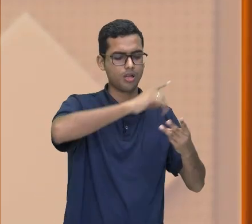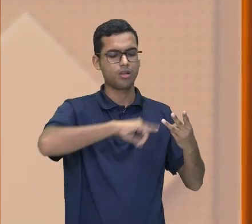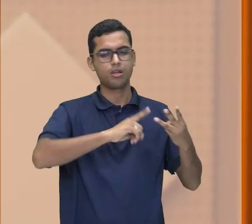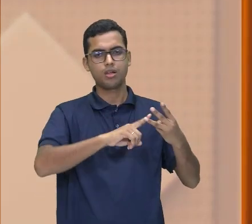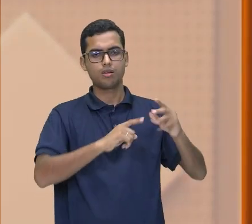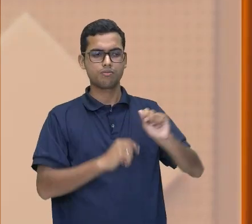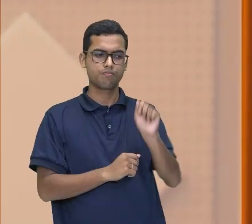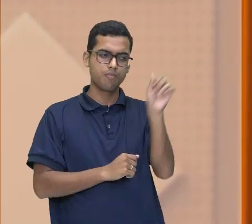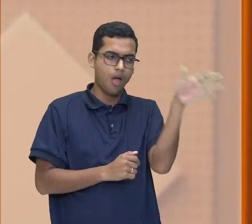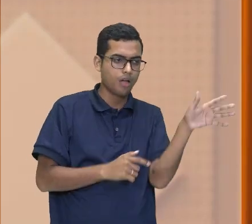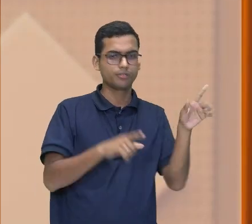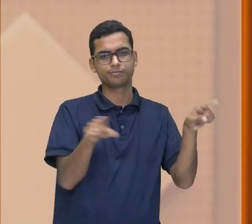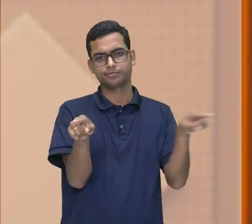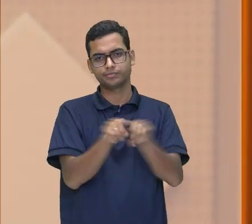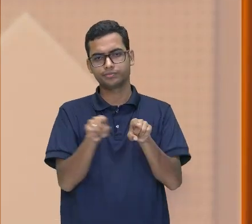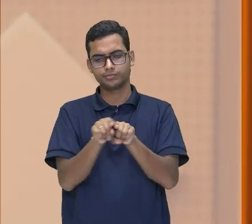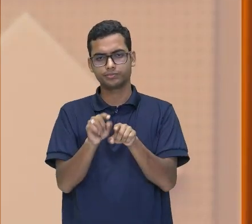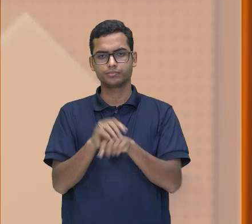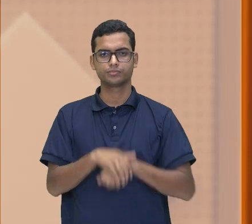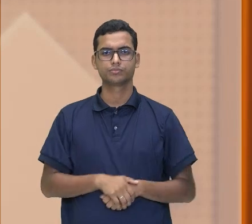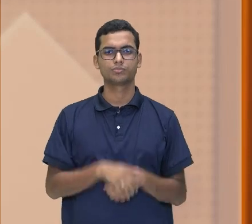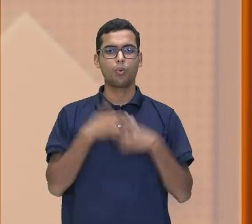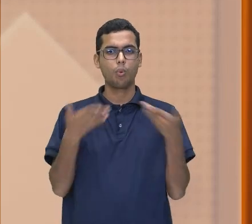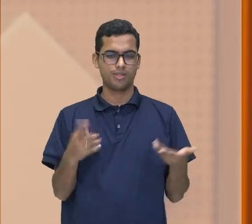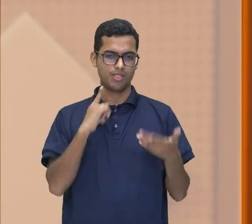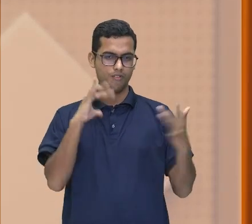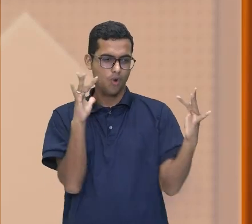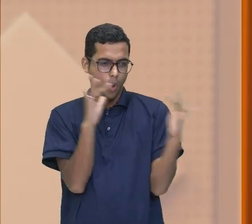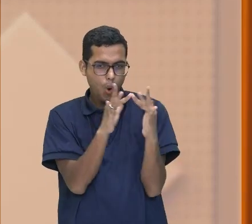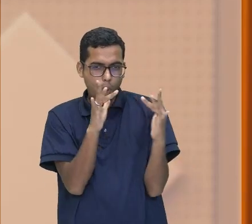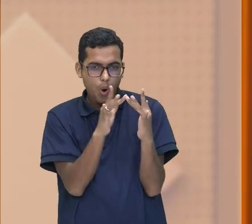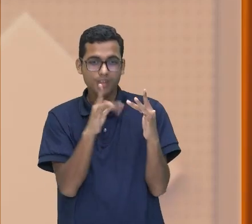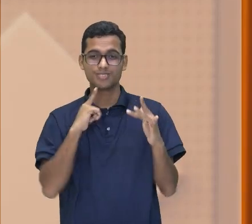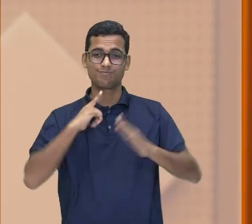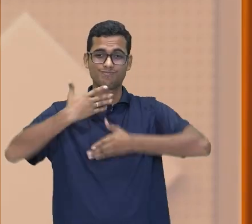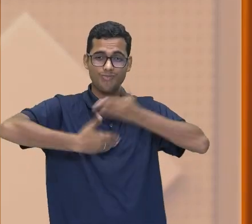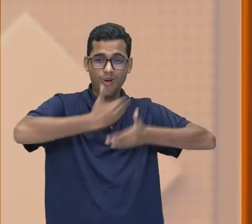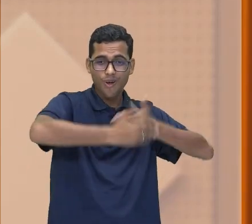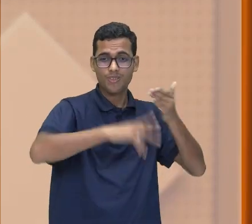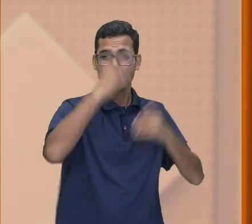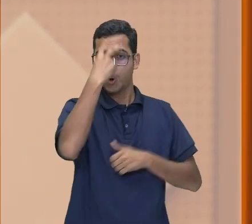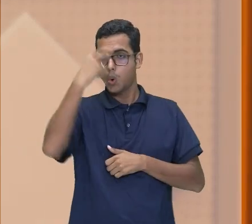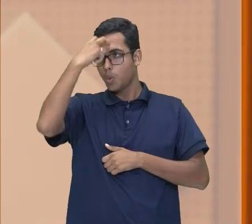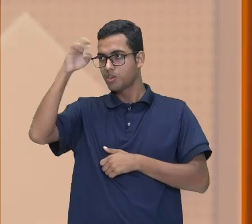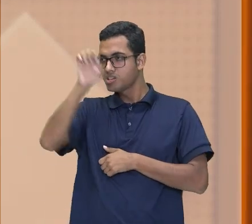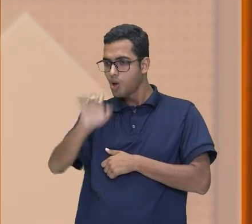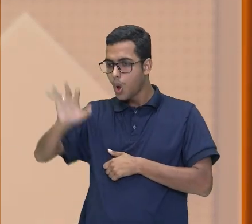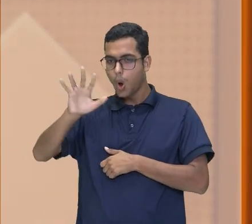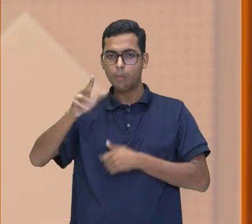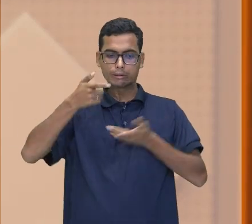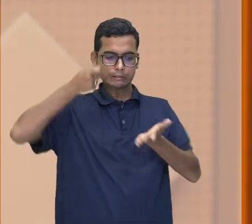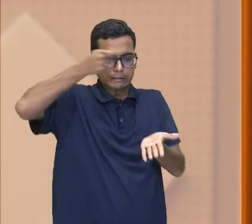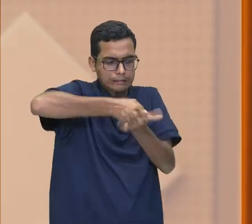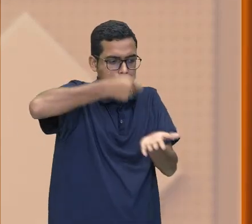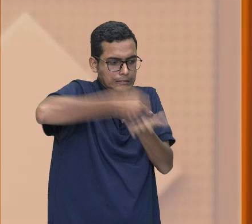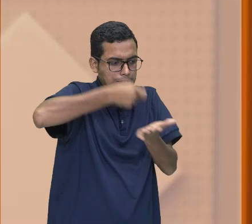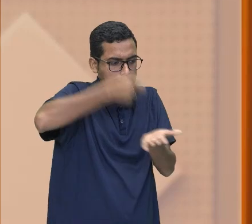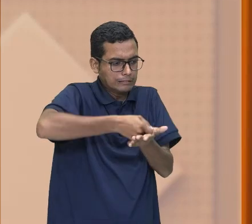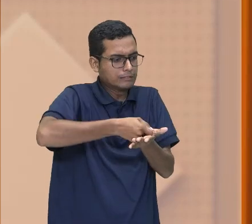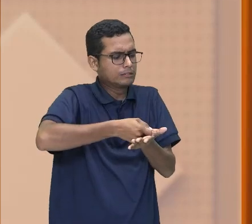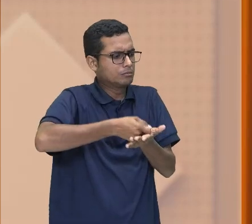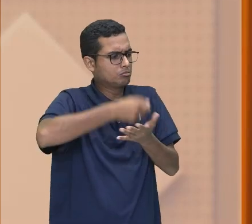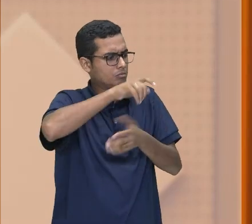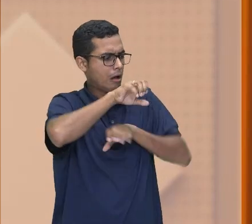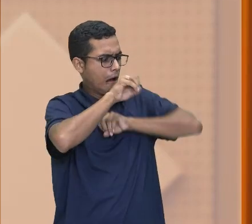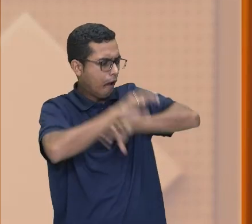Então, quando houve esse contato com esses povos, houve esse processo de aculturação. No momento em que você impõe a sua